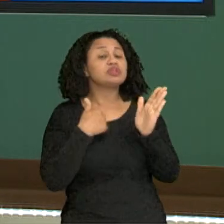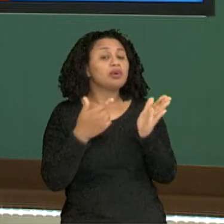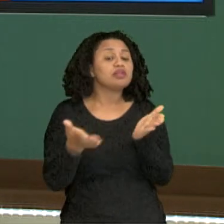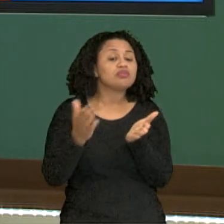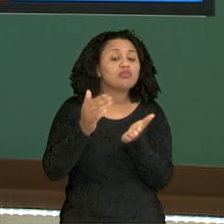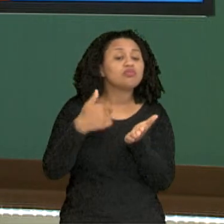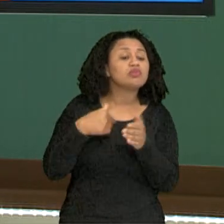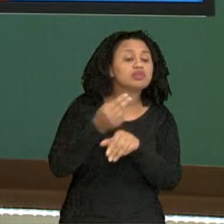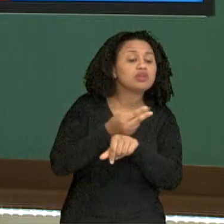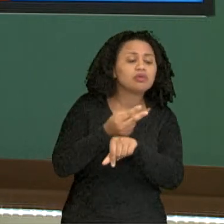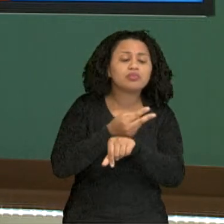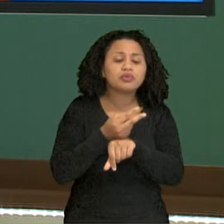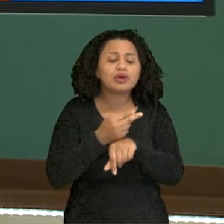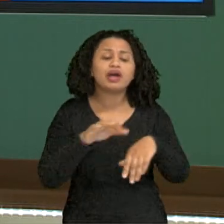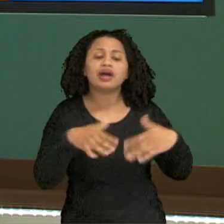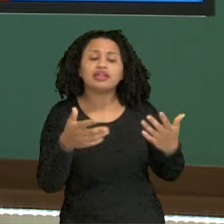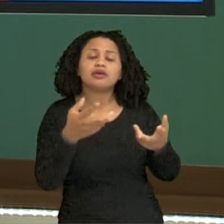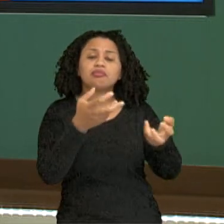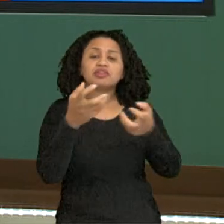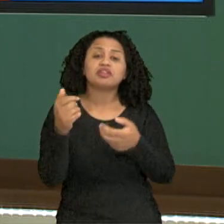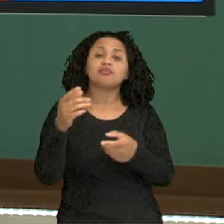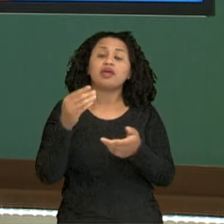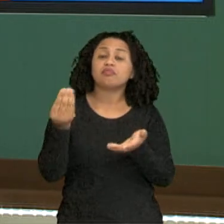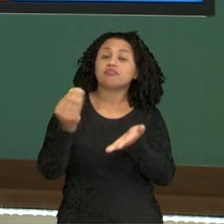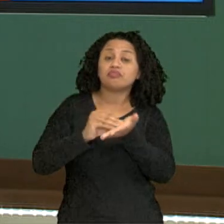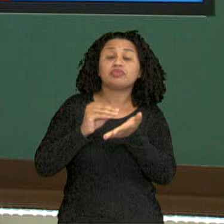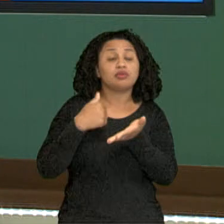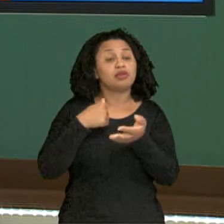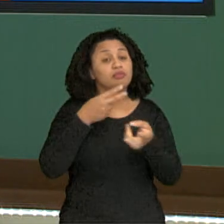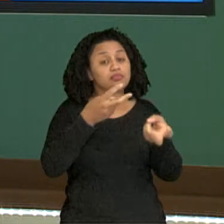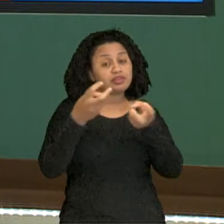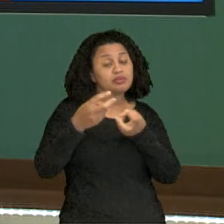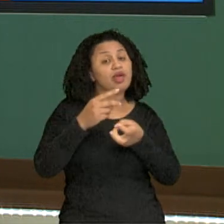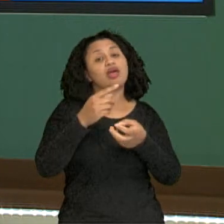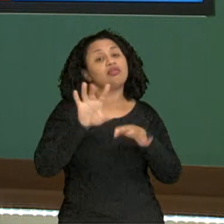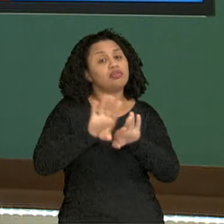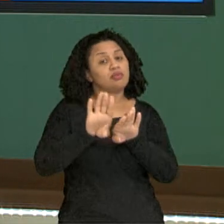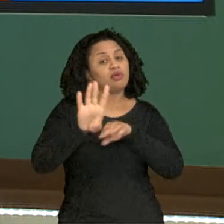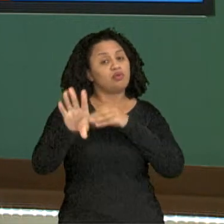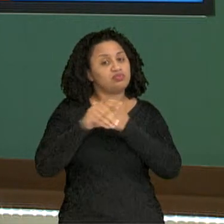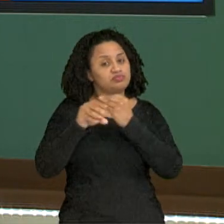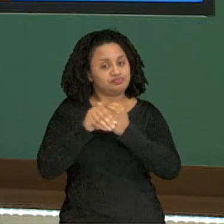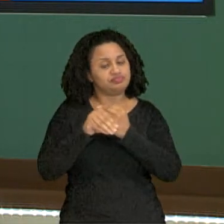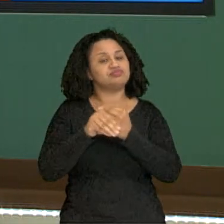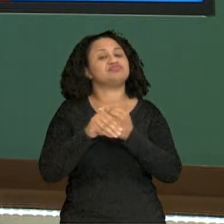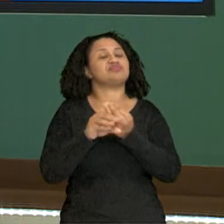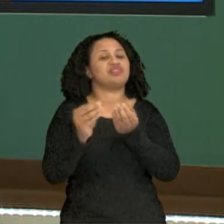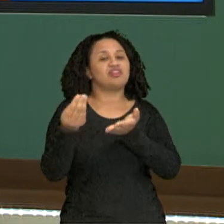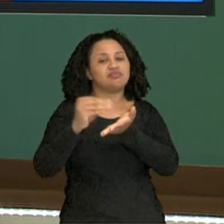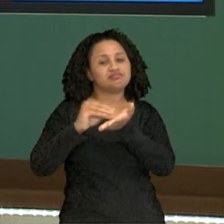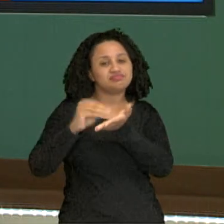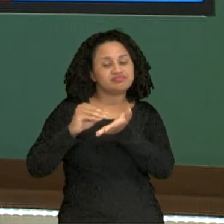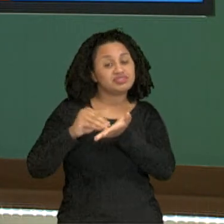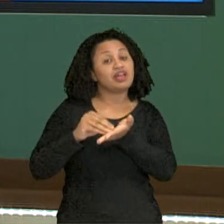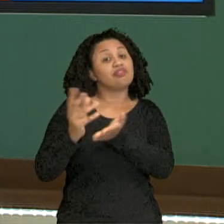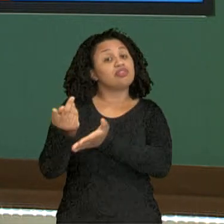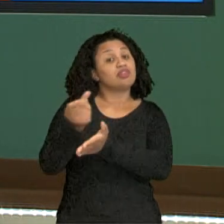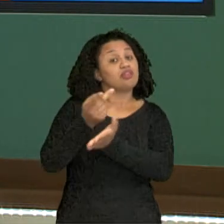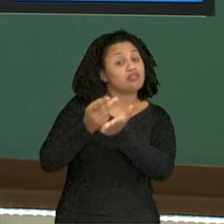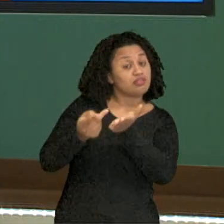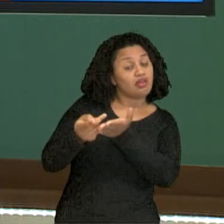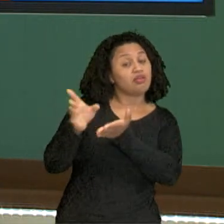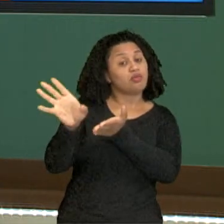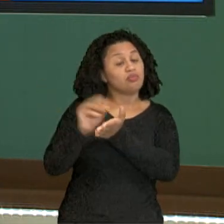você pode retornar às folhas do seu caderno e observar a anotação que você fez, algum desenho,